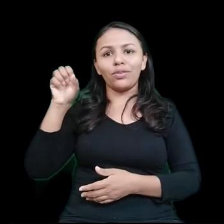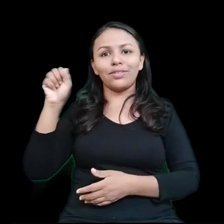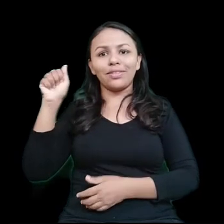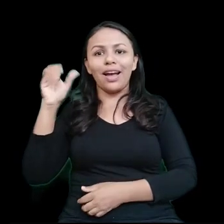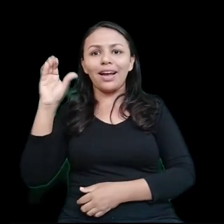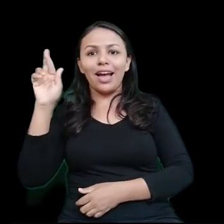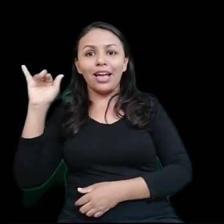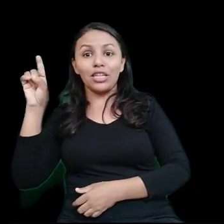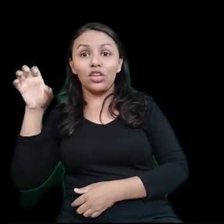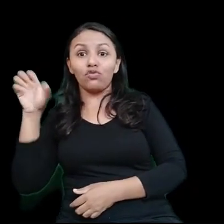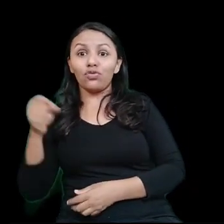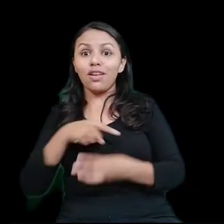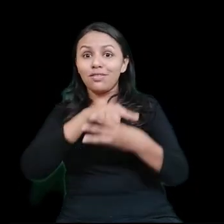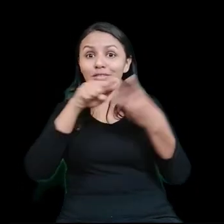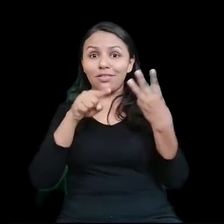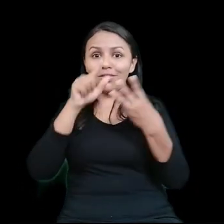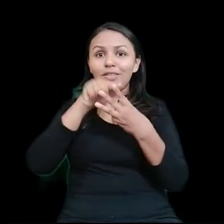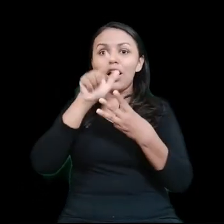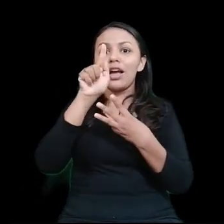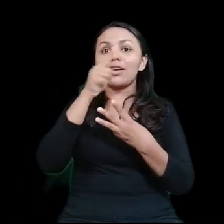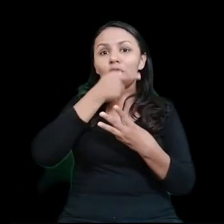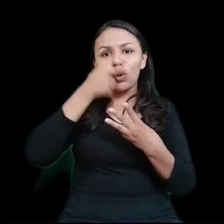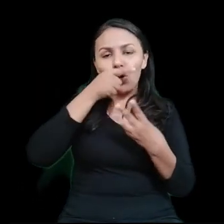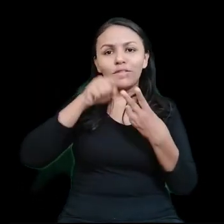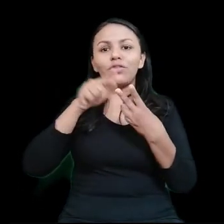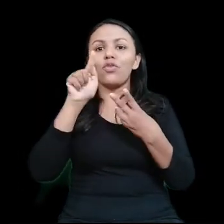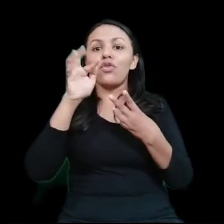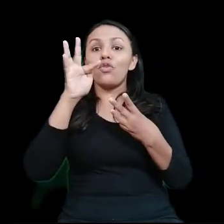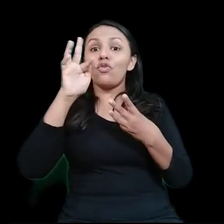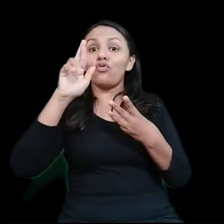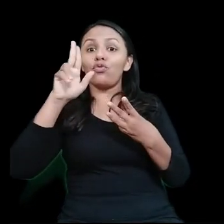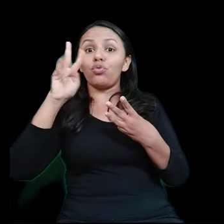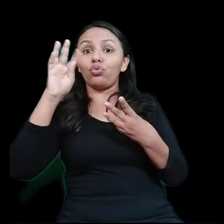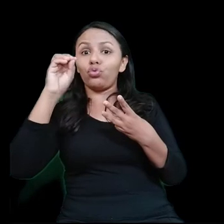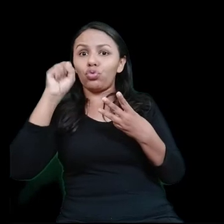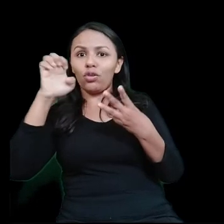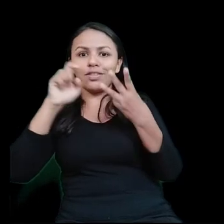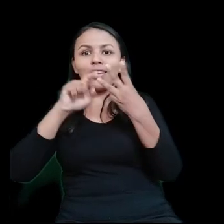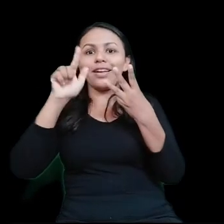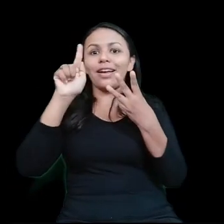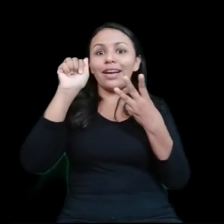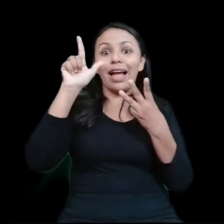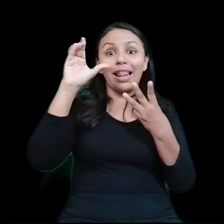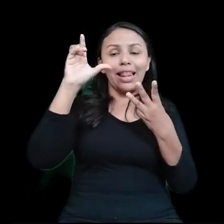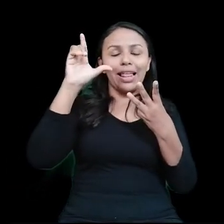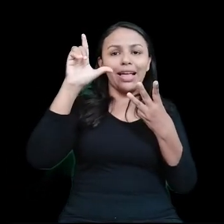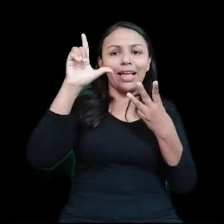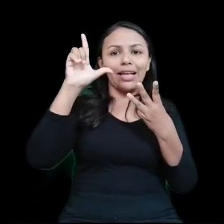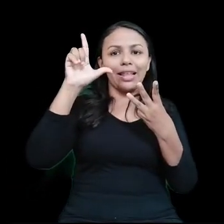frutose e galactose, que estão disponibilizados na natureza. Essas formas são as formas que